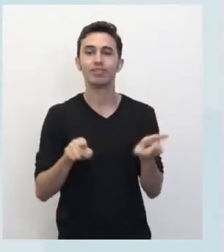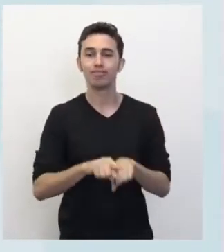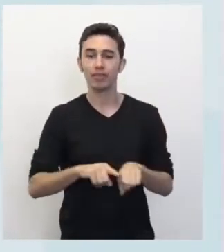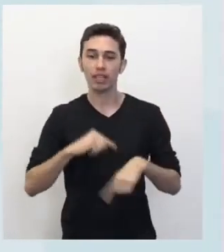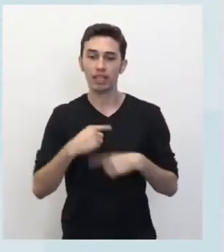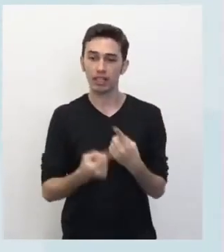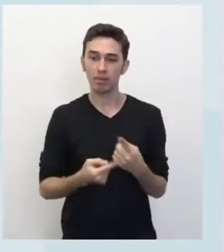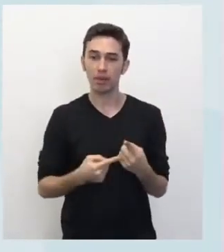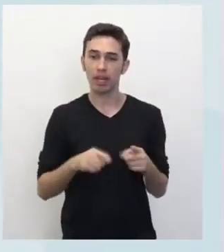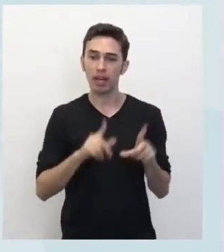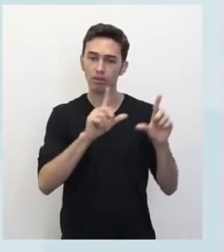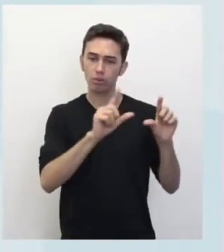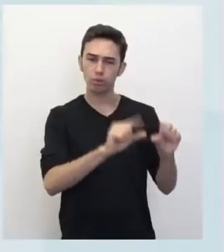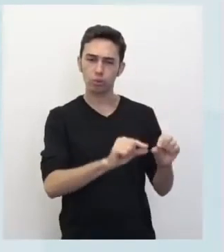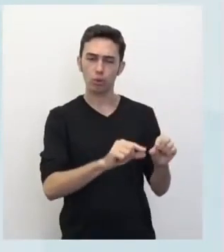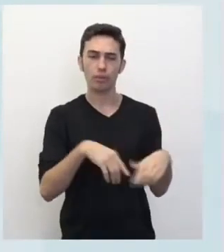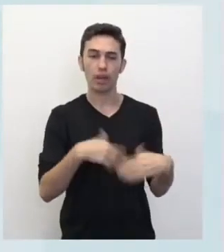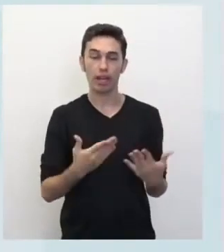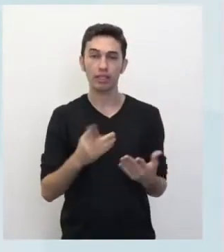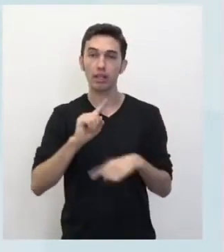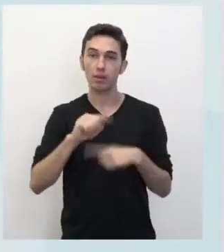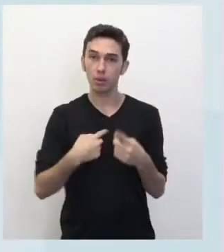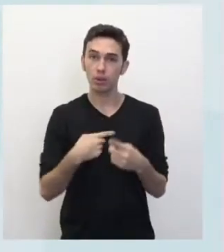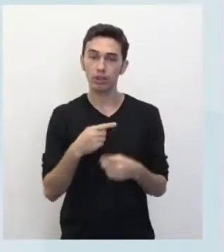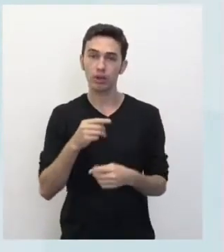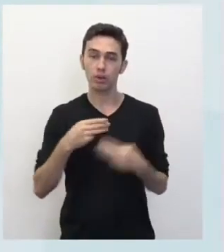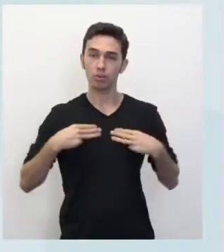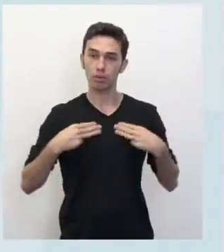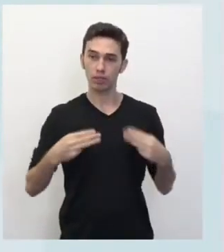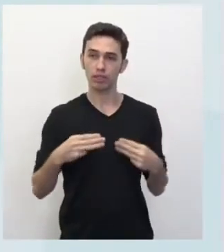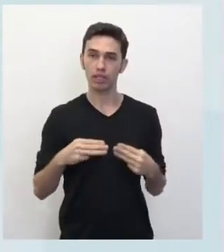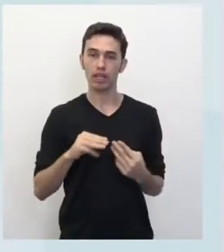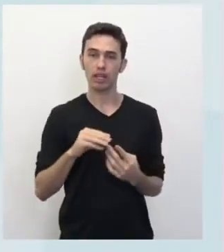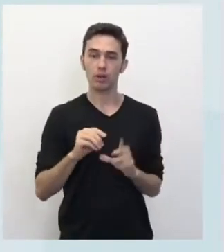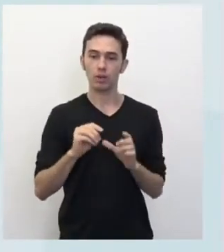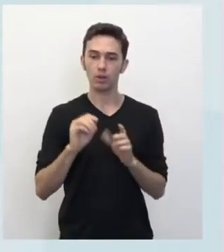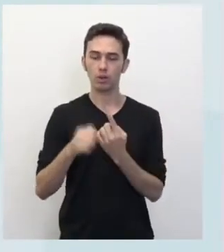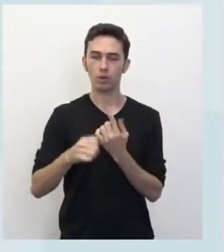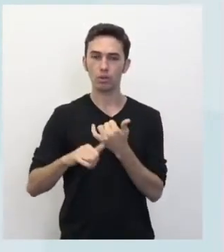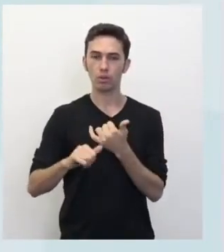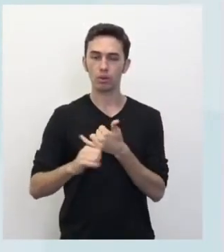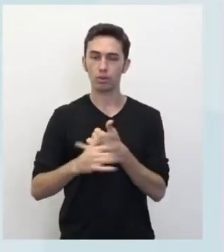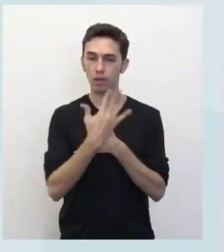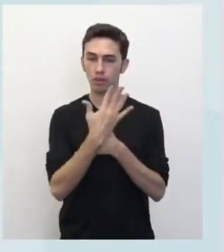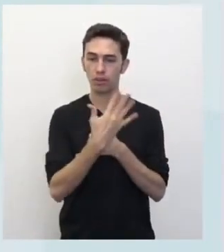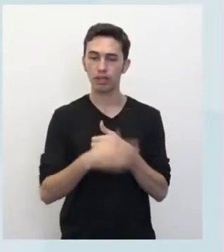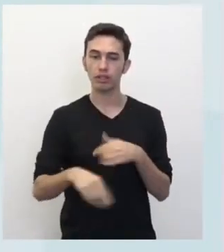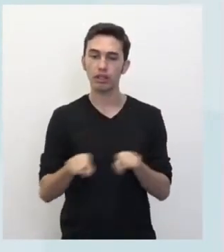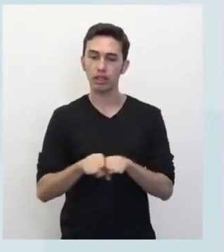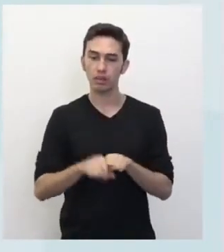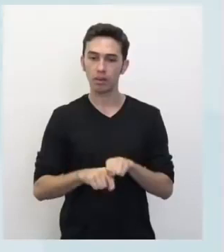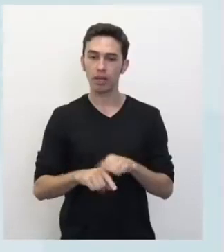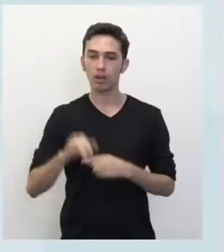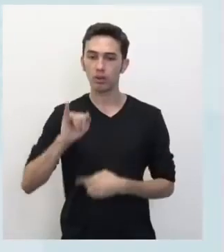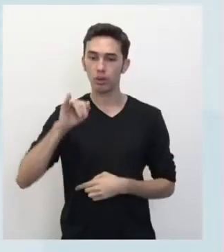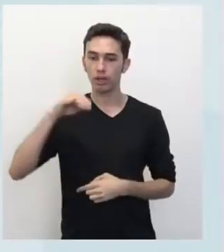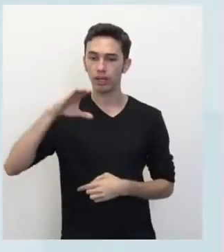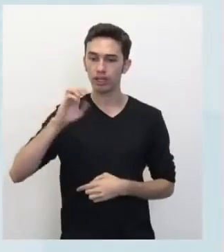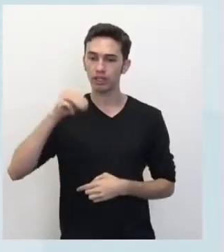na natureza, o Ministério do Meio Ambiente, MMA, e o Instituto Chico Mendes de Conservação